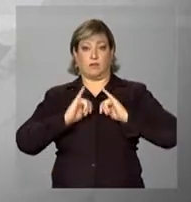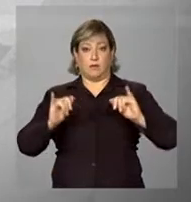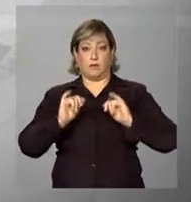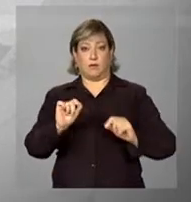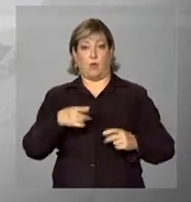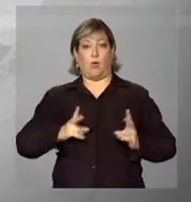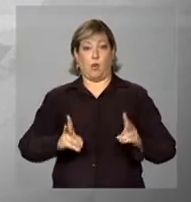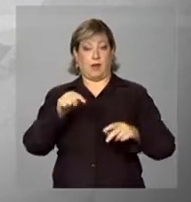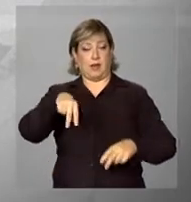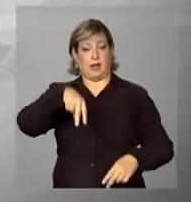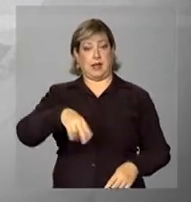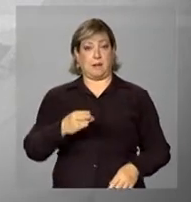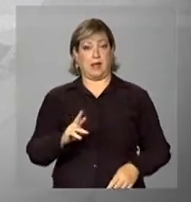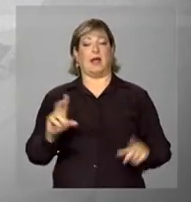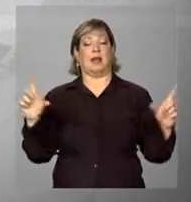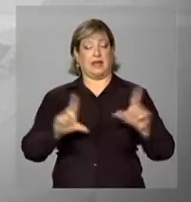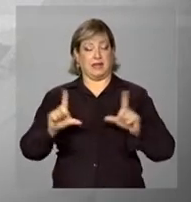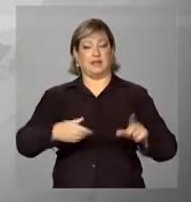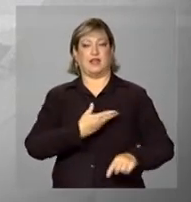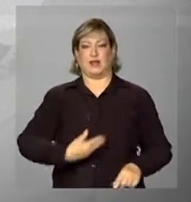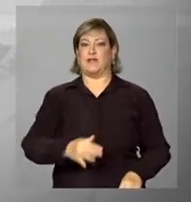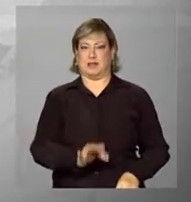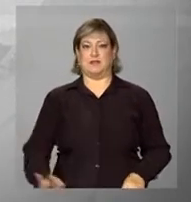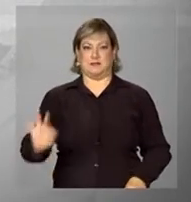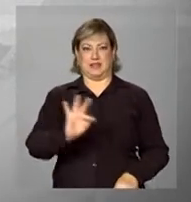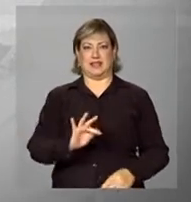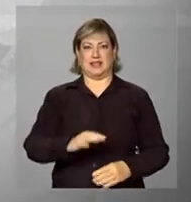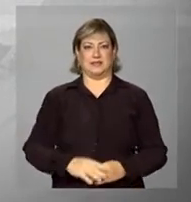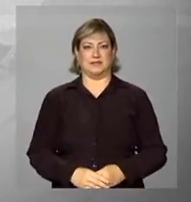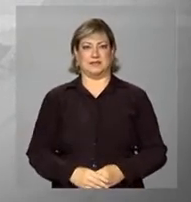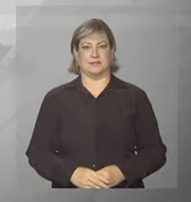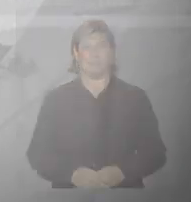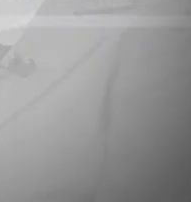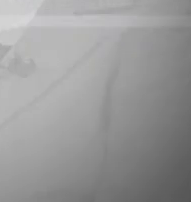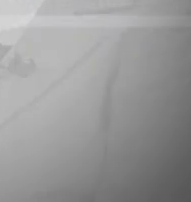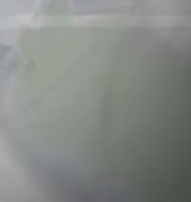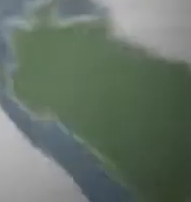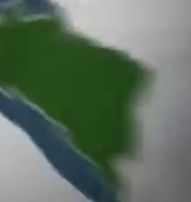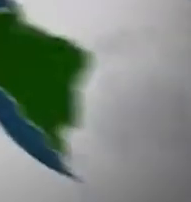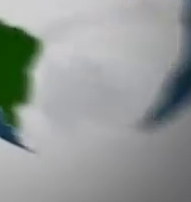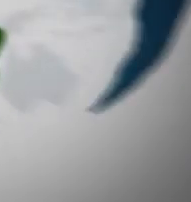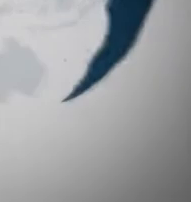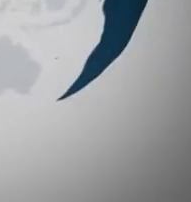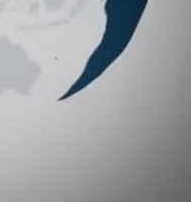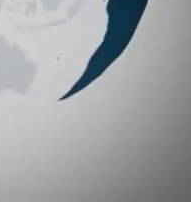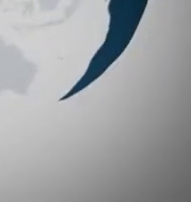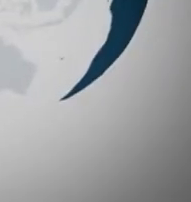informações. Continue com a gente na NBR, a TV do Governo Federal.